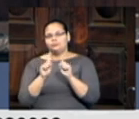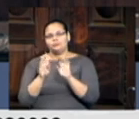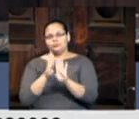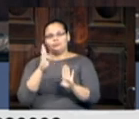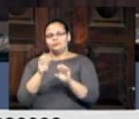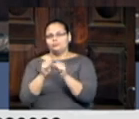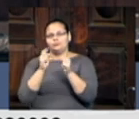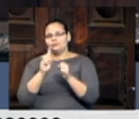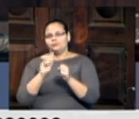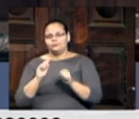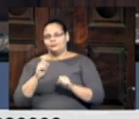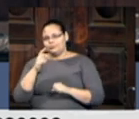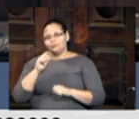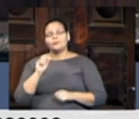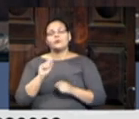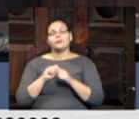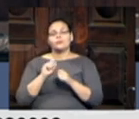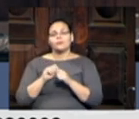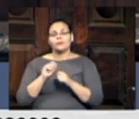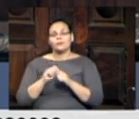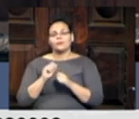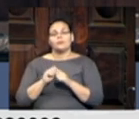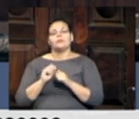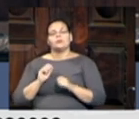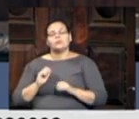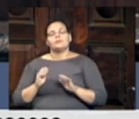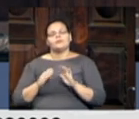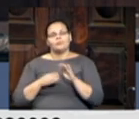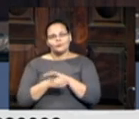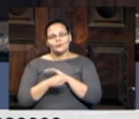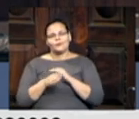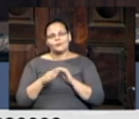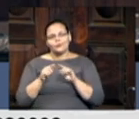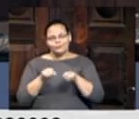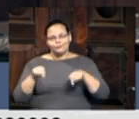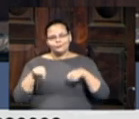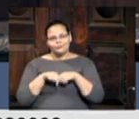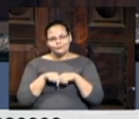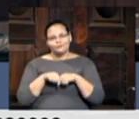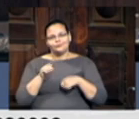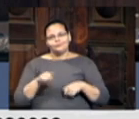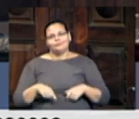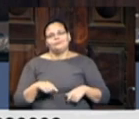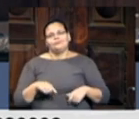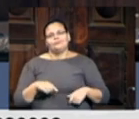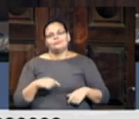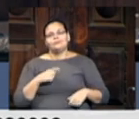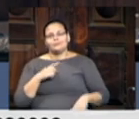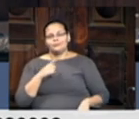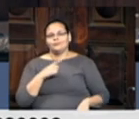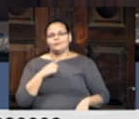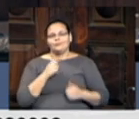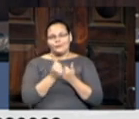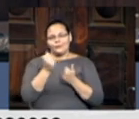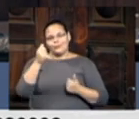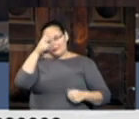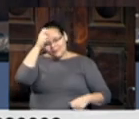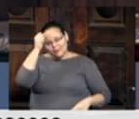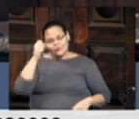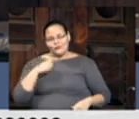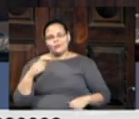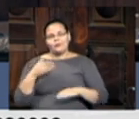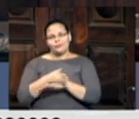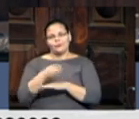Significa que quem fez a invasão tinha acesso ao gabinete, tinha acesso ao